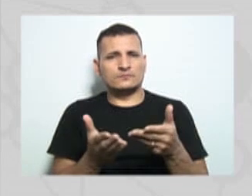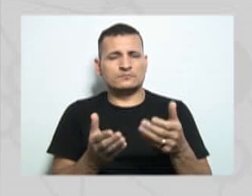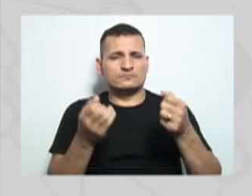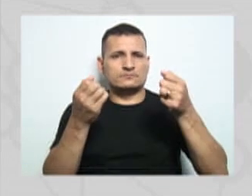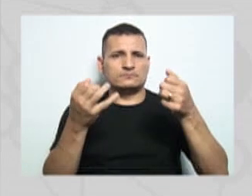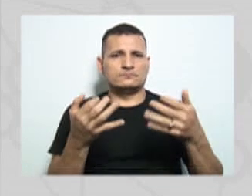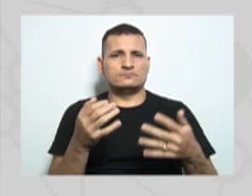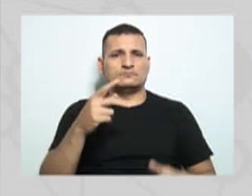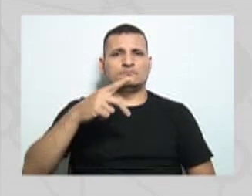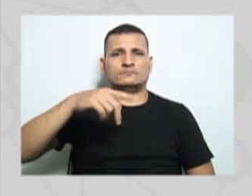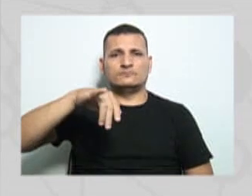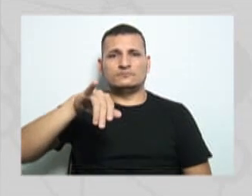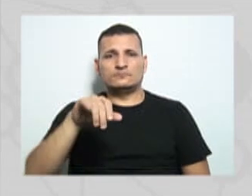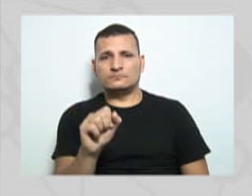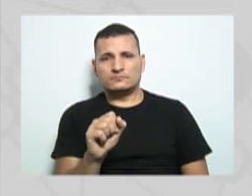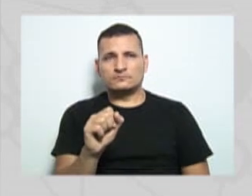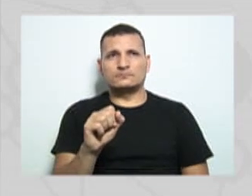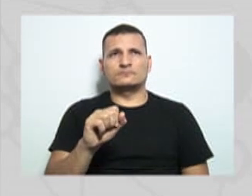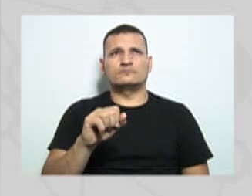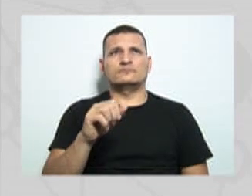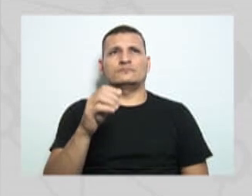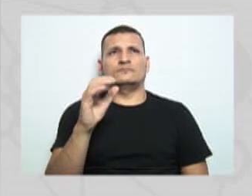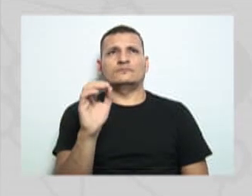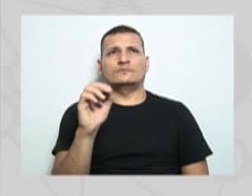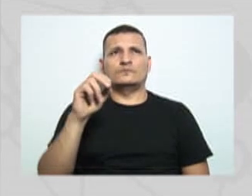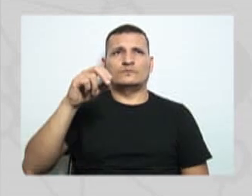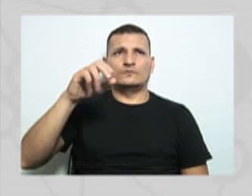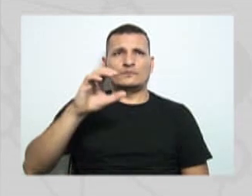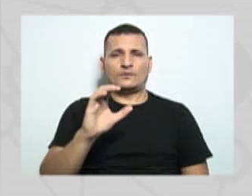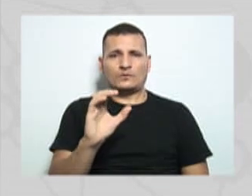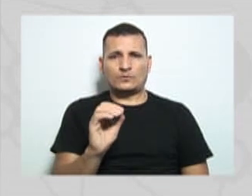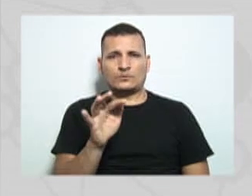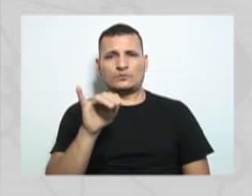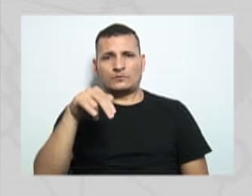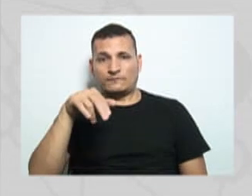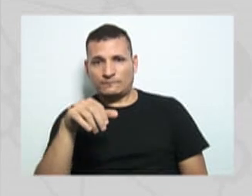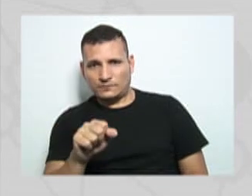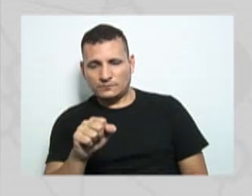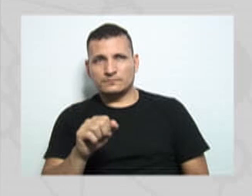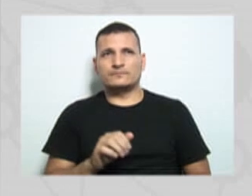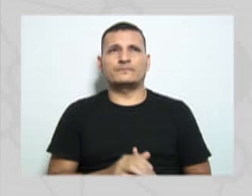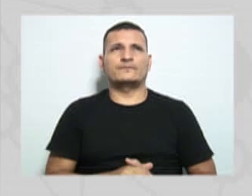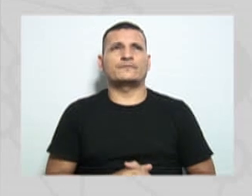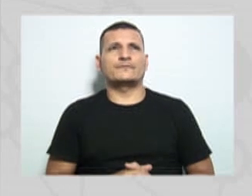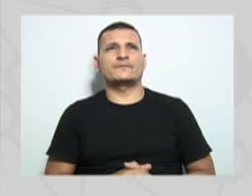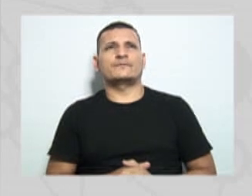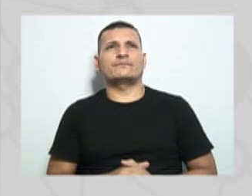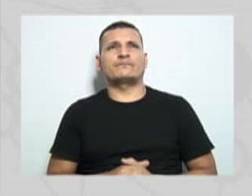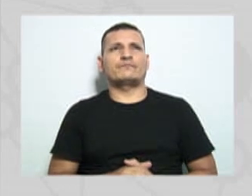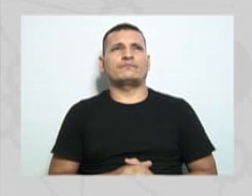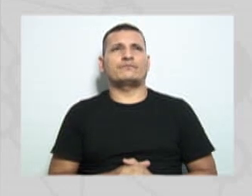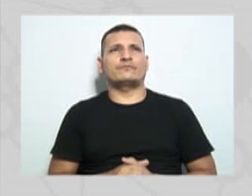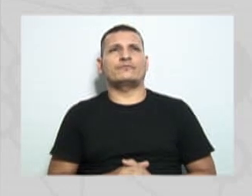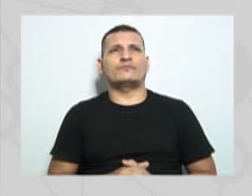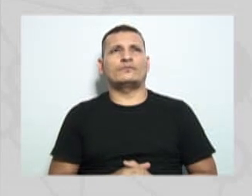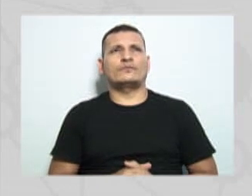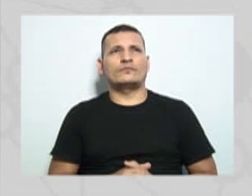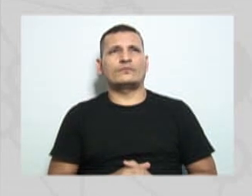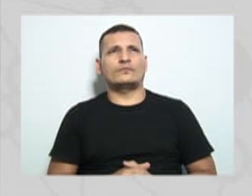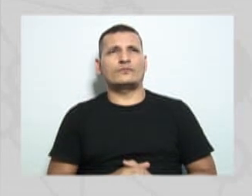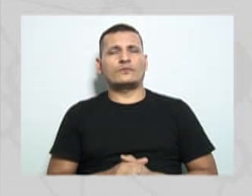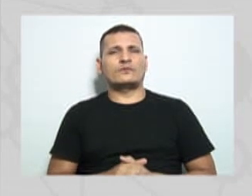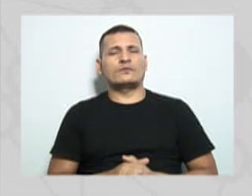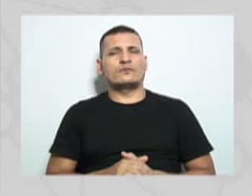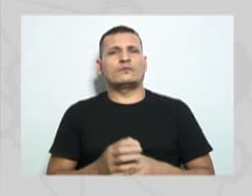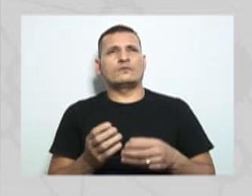COFINS. Em importante decisão manifestada em rito de recurso repetitivo, referente aos recursos